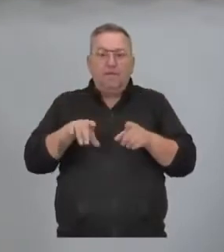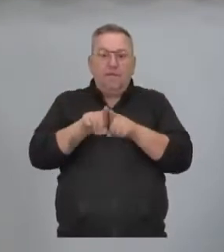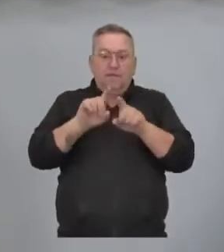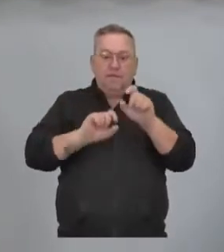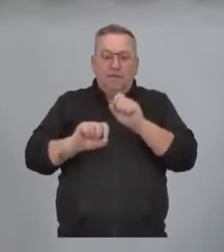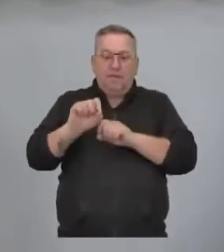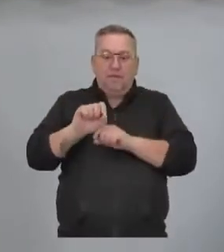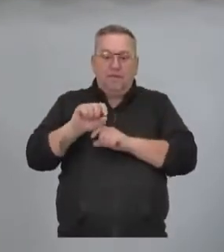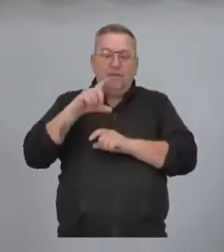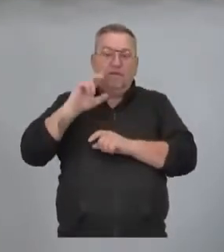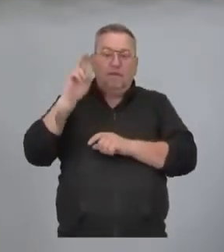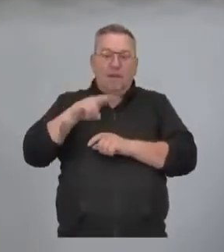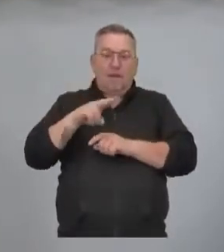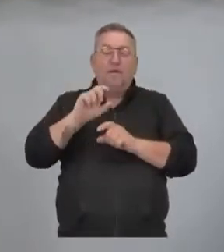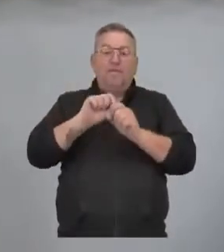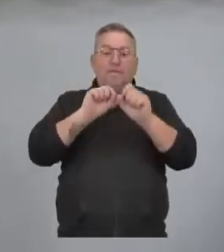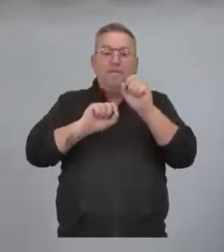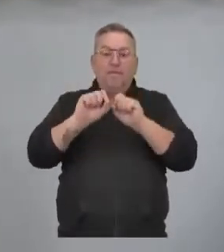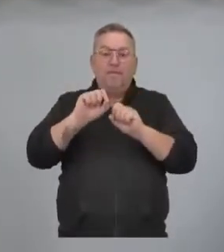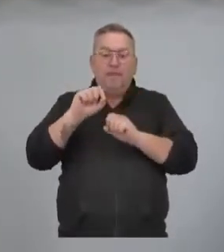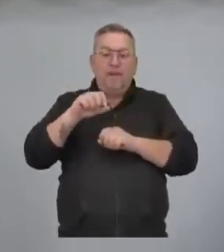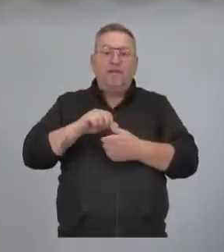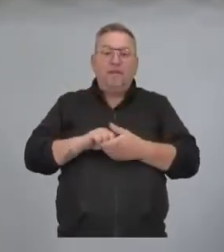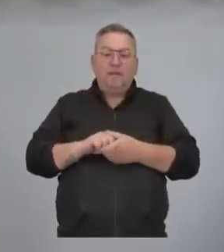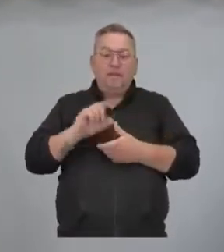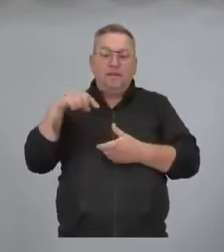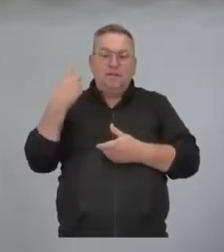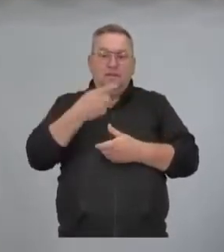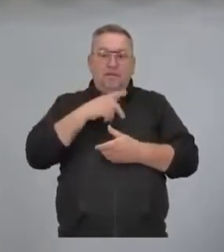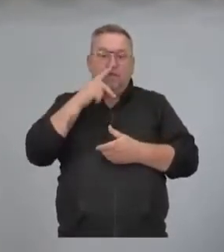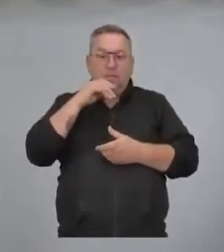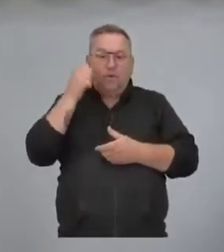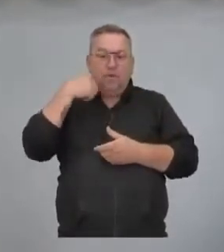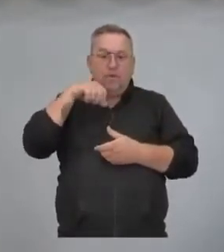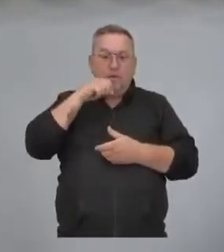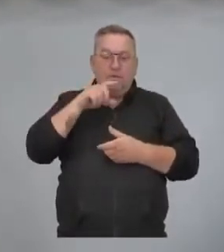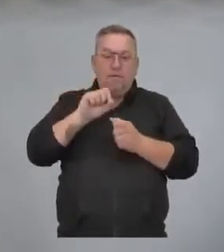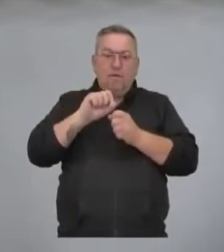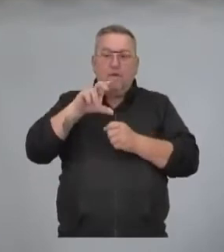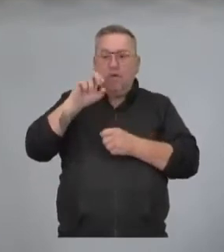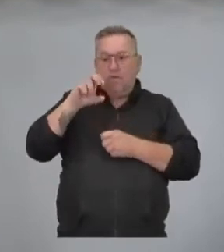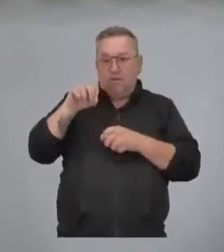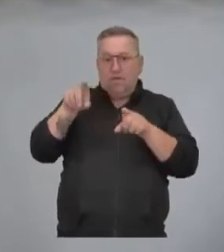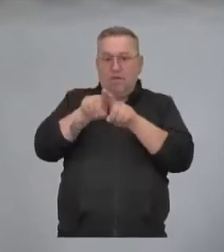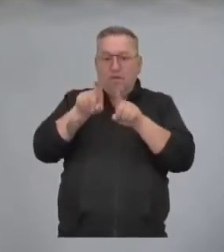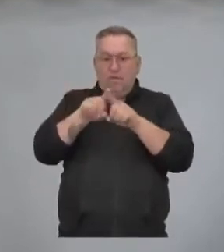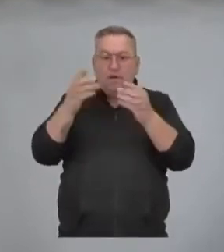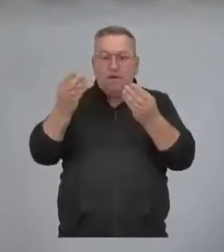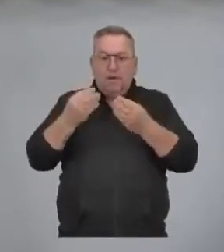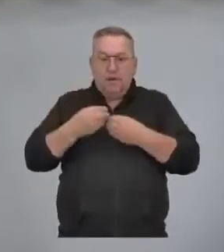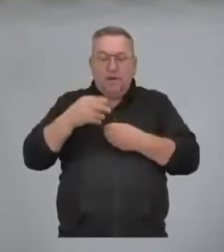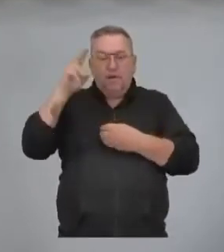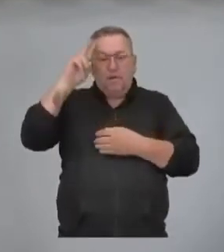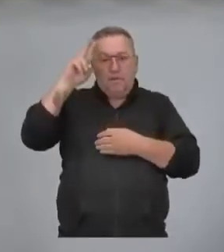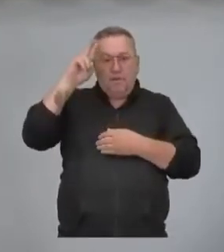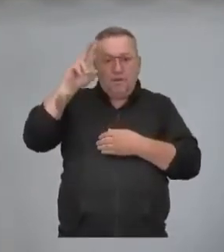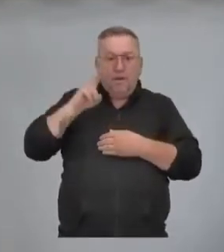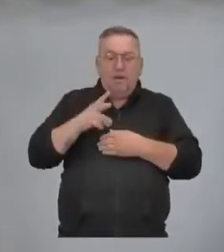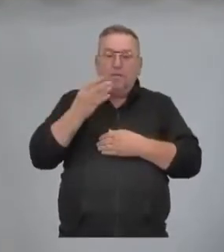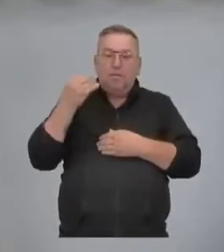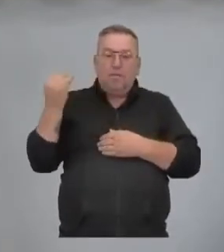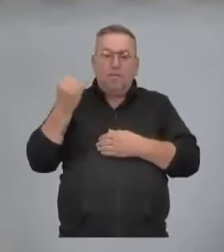pode importar, né, para nós, né? O que o nosso pai, a nossa mãe, os nossos avós trazem de bagagem é sempre